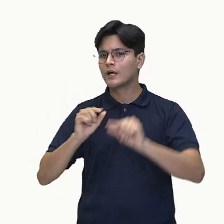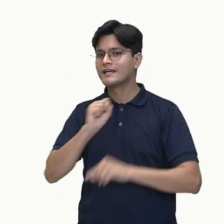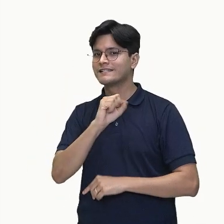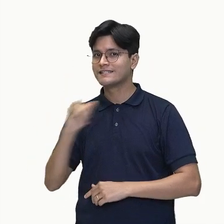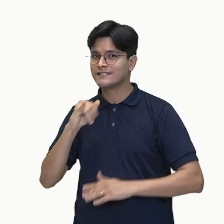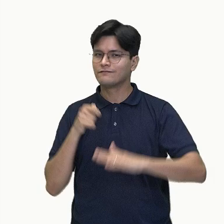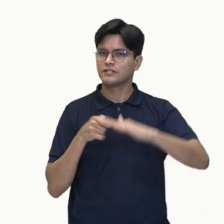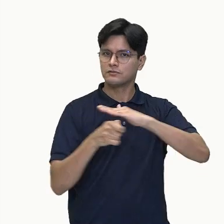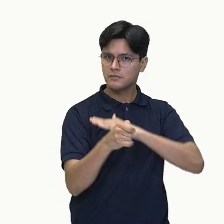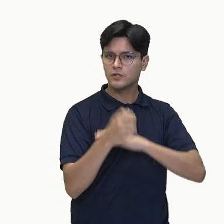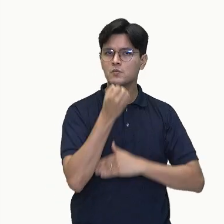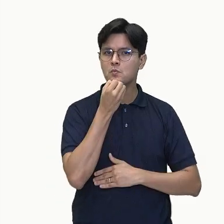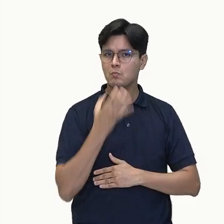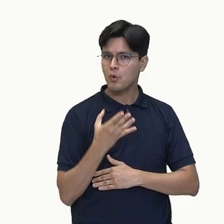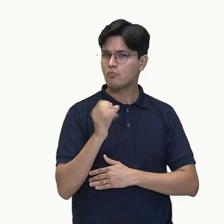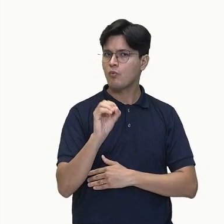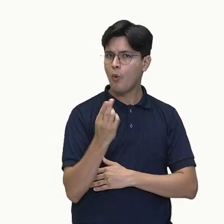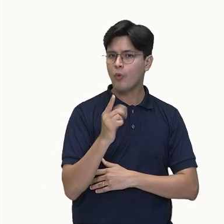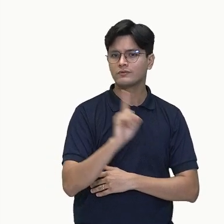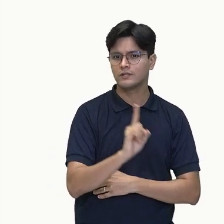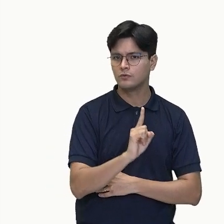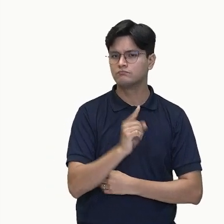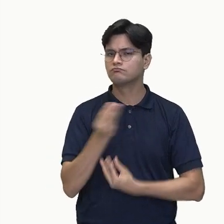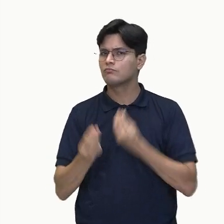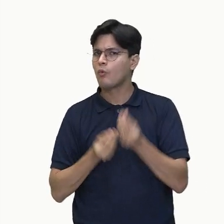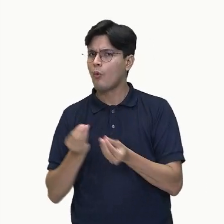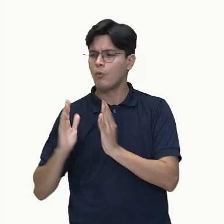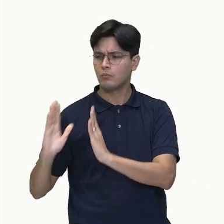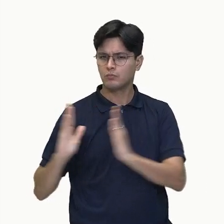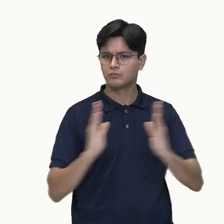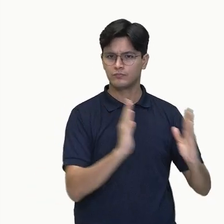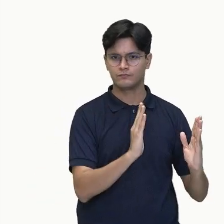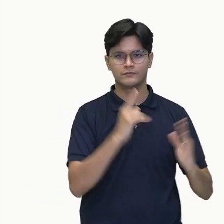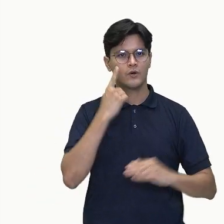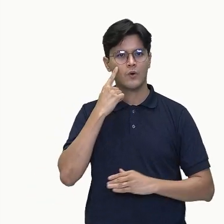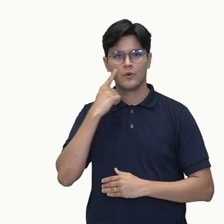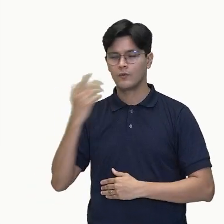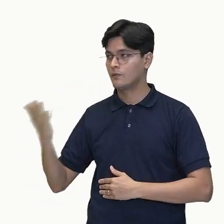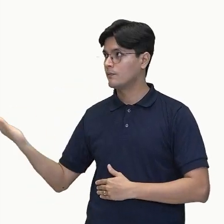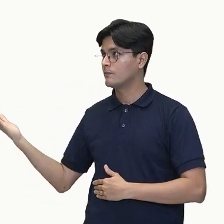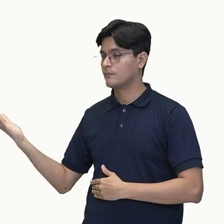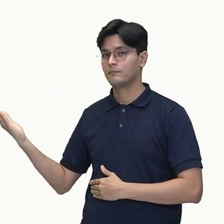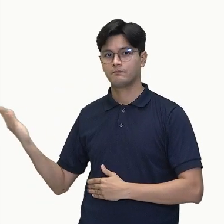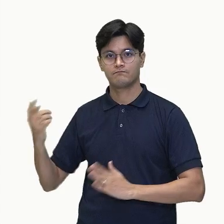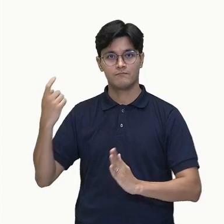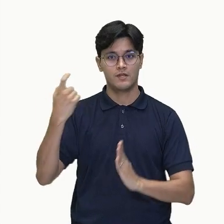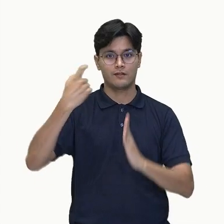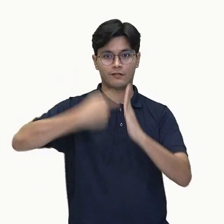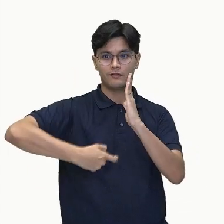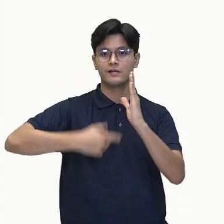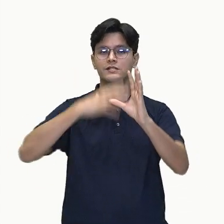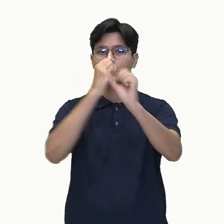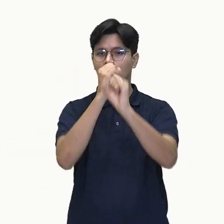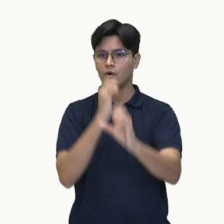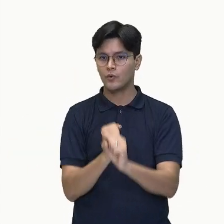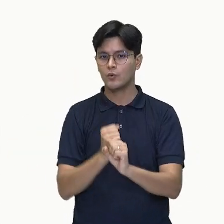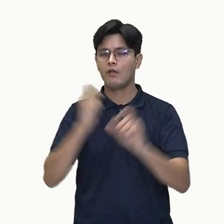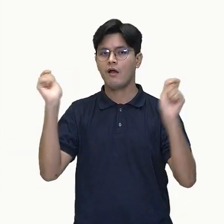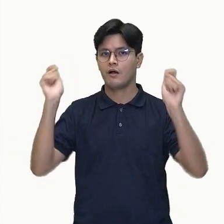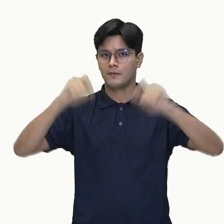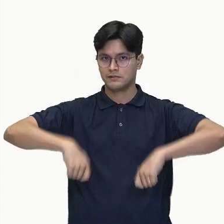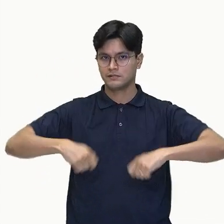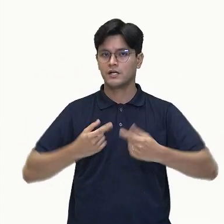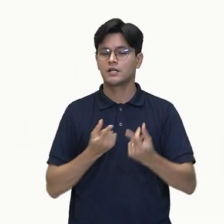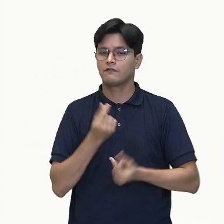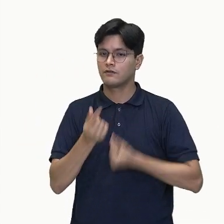empregado. Como é que funciona? Olha só. Essa taxa calcula a eficiência financeira de uma aplicação